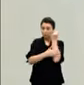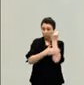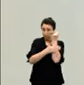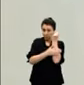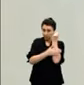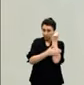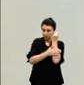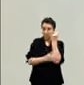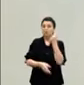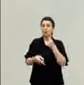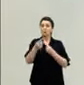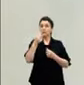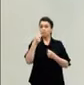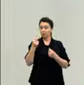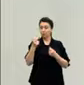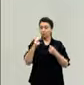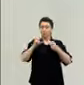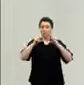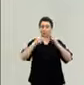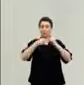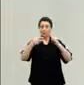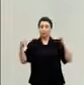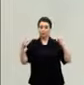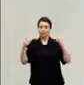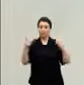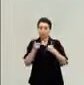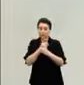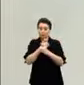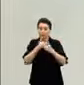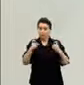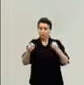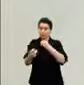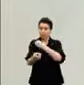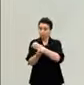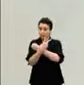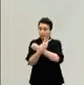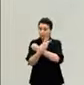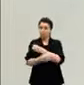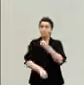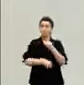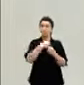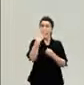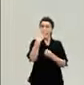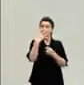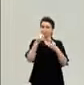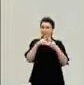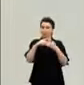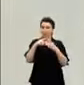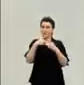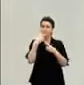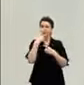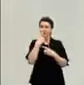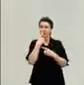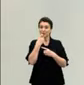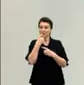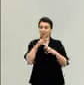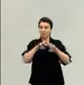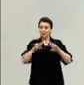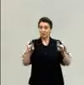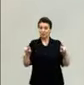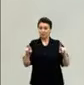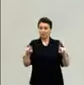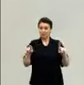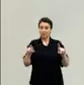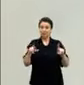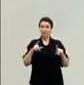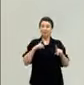antígeno. Assim, o sangue ele pode ser classificado em 4 tipos, de acordo com o sistema ABO.